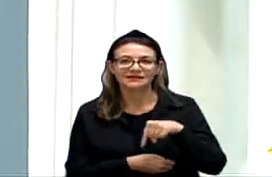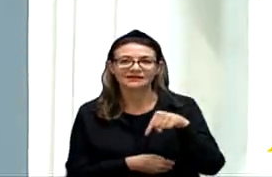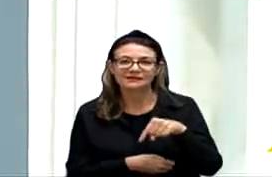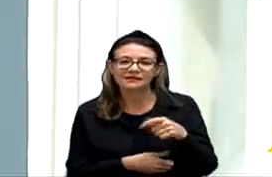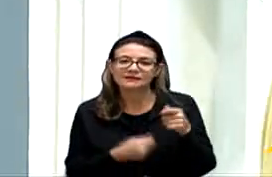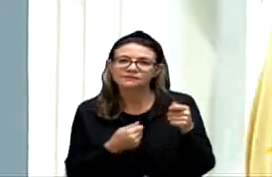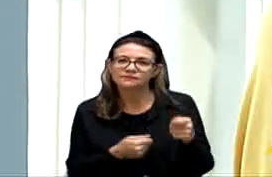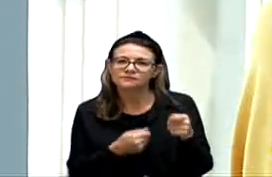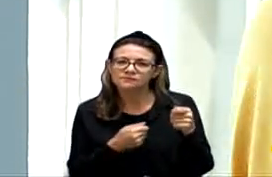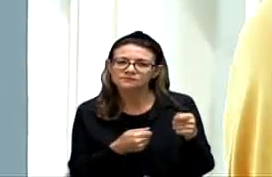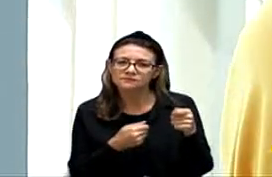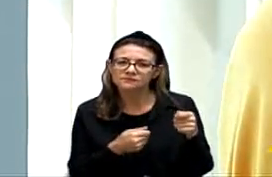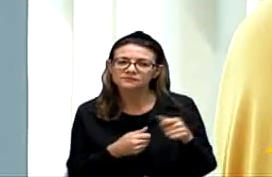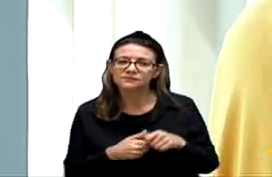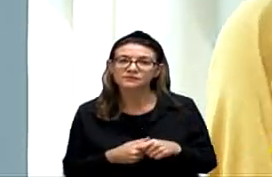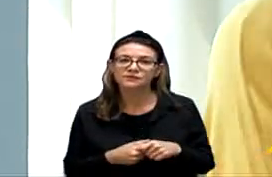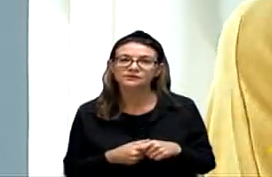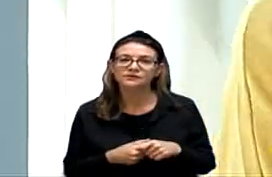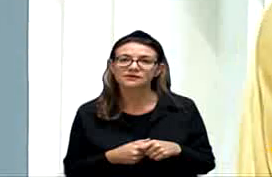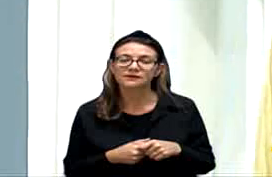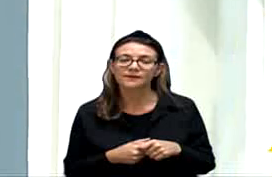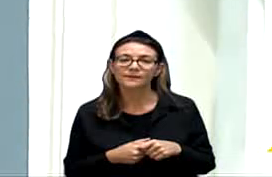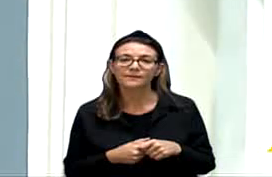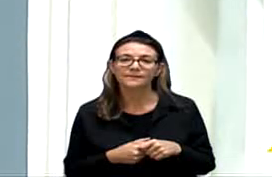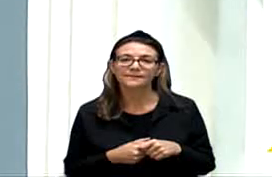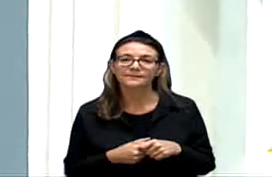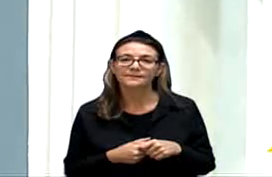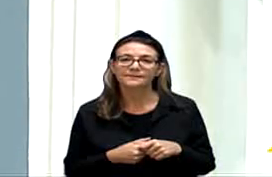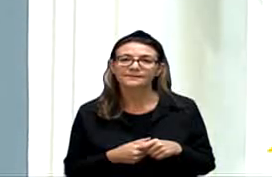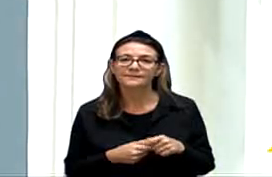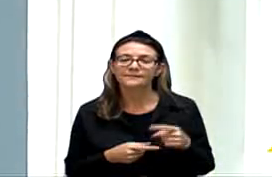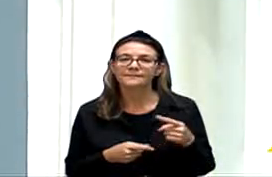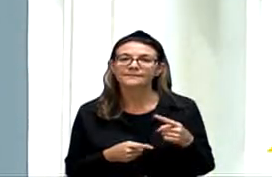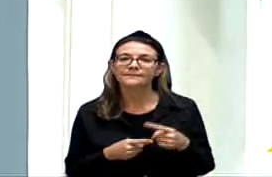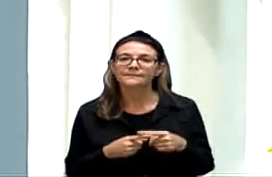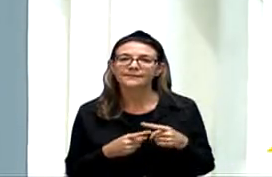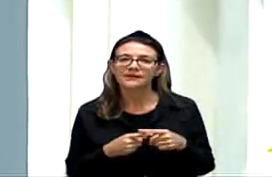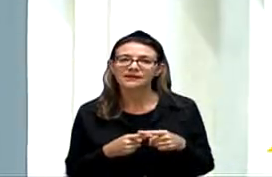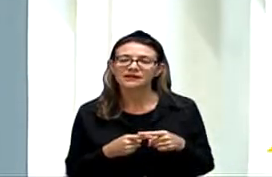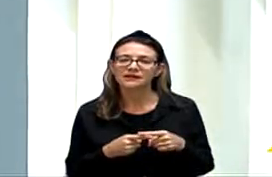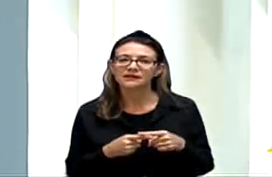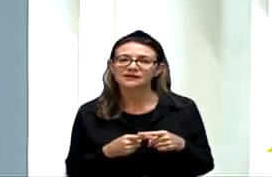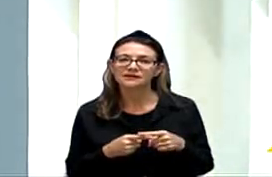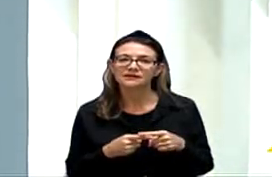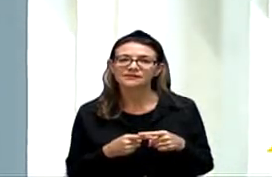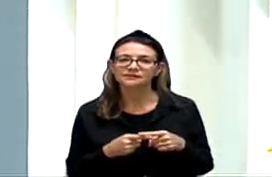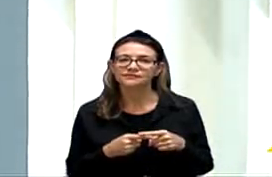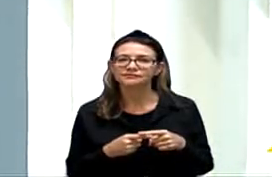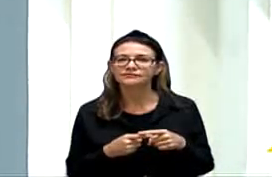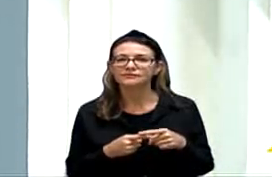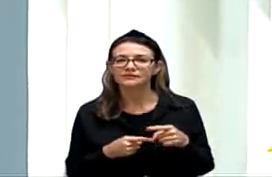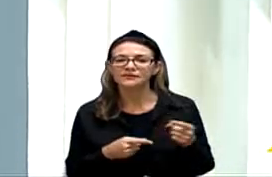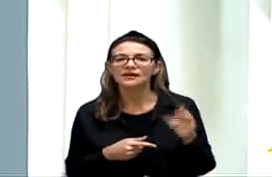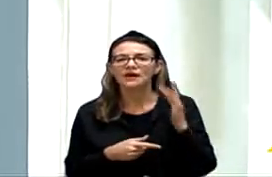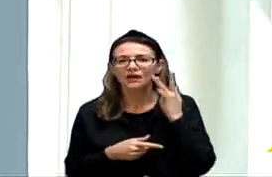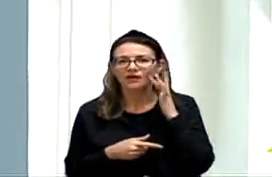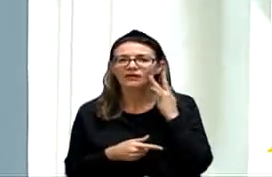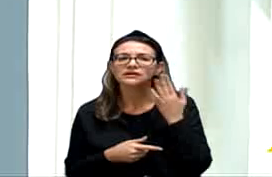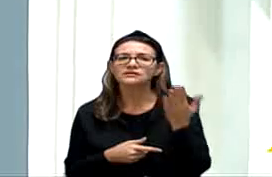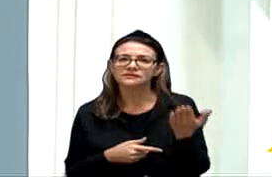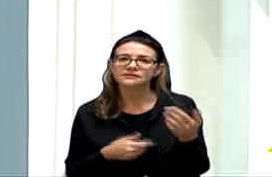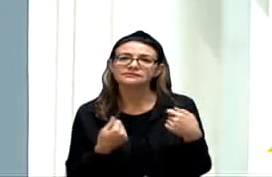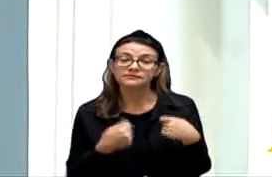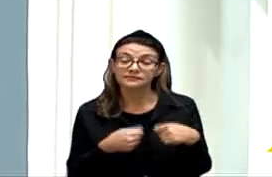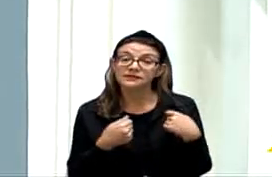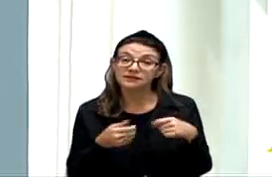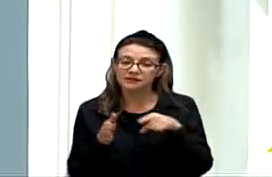provocação né Eu acho que assisti e eu acho que Vereador no sentido acho que o Senhor tem mesmo a fiscalizar